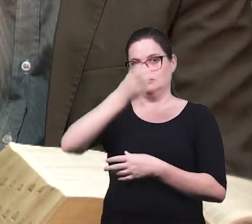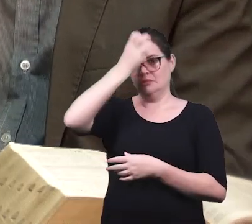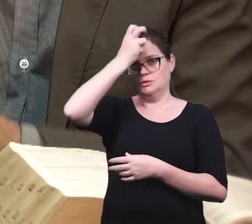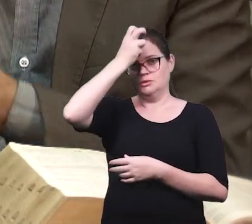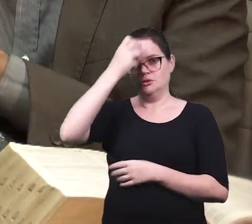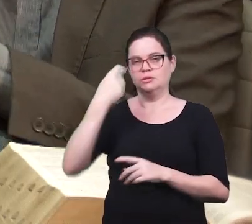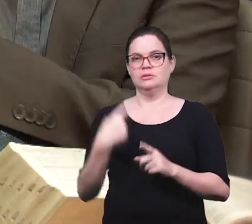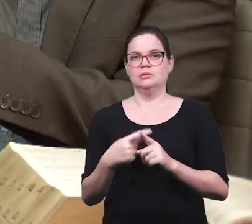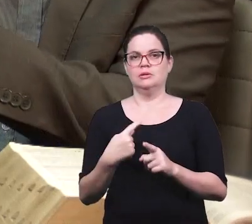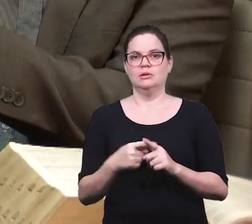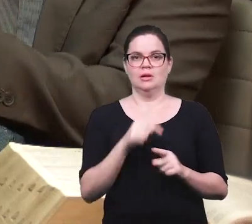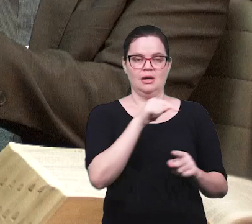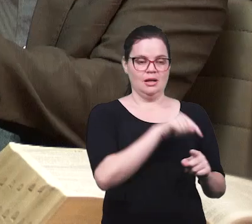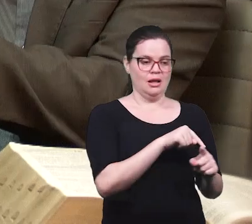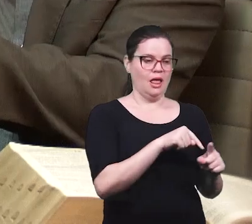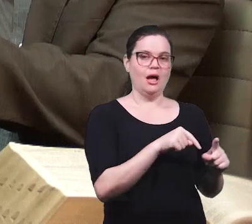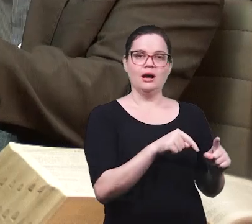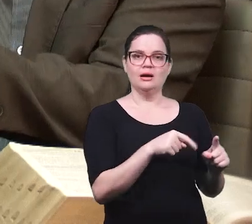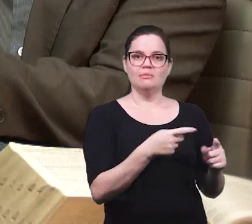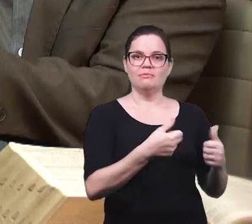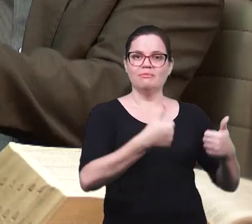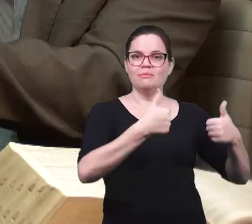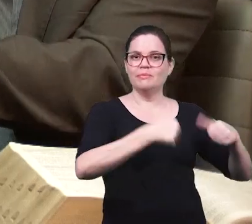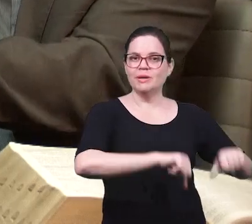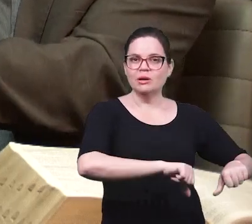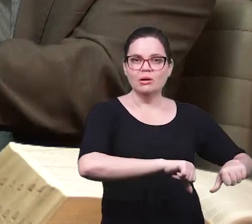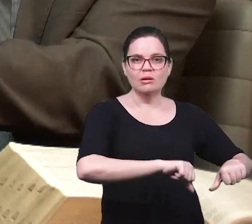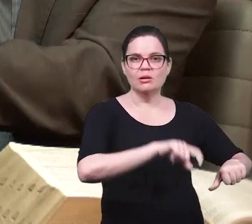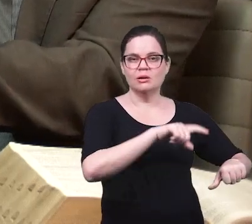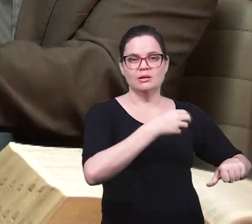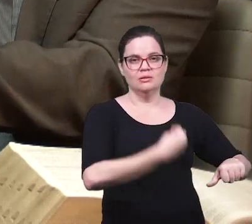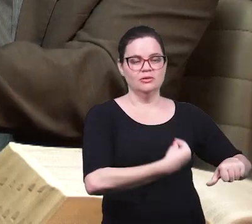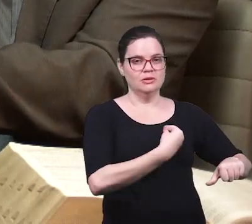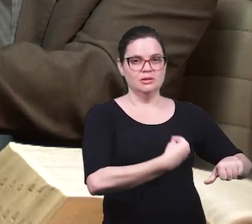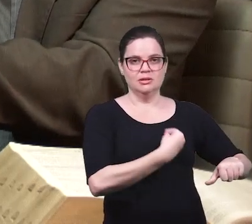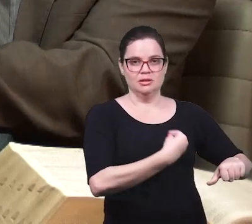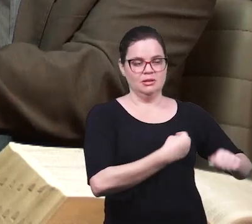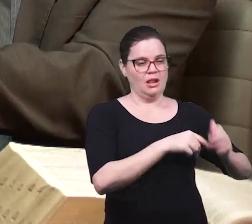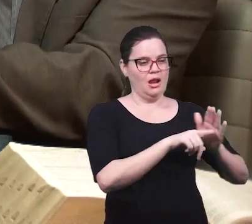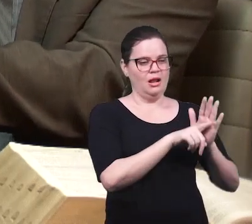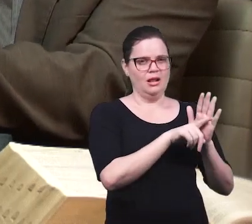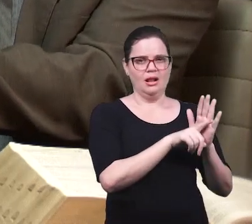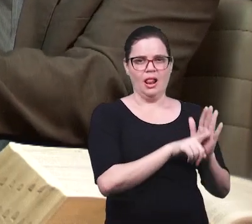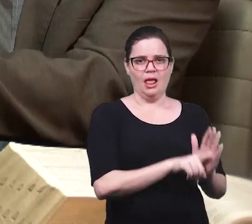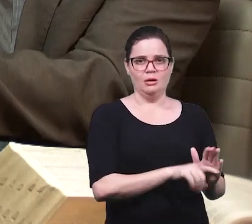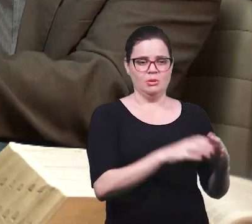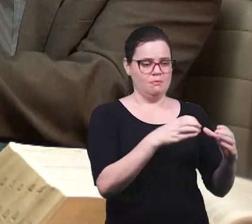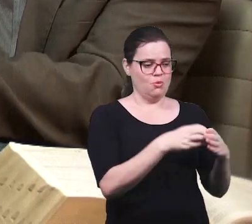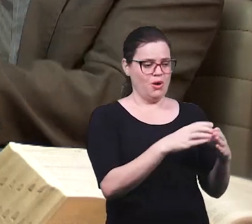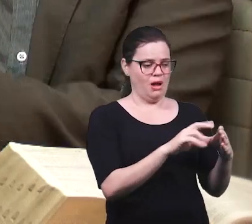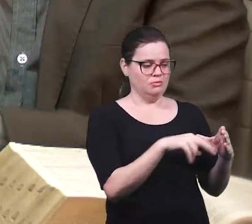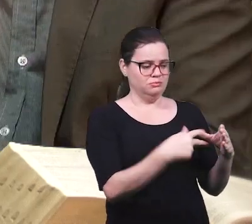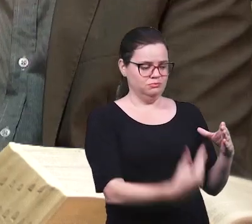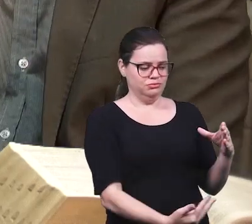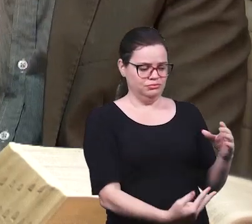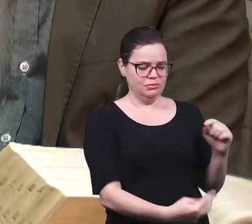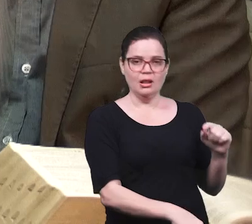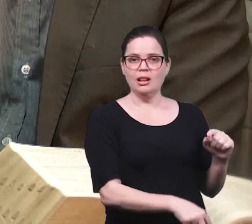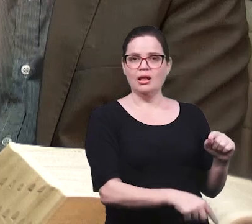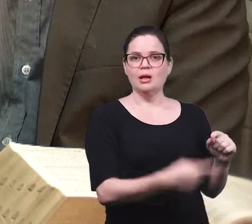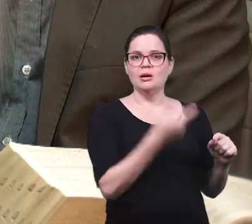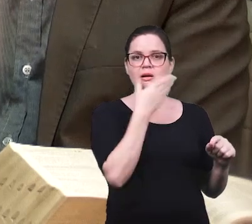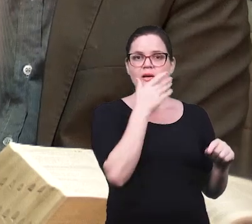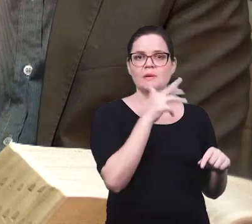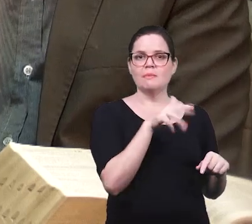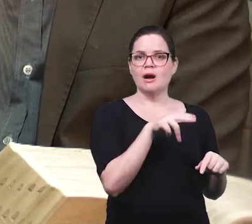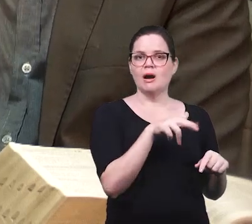Exatamente. Deus tirou ele do mais profundo lugar, ali a cova, sentenciado à morte